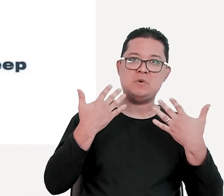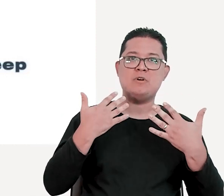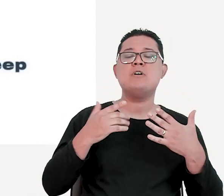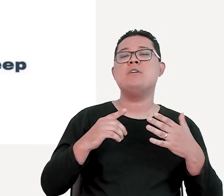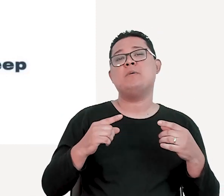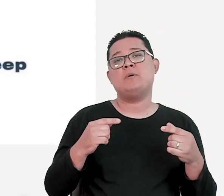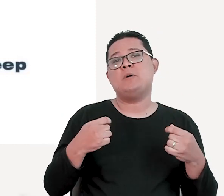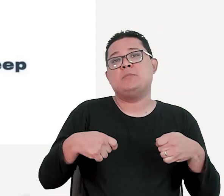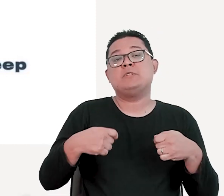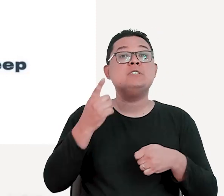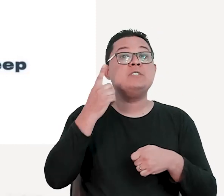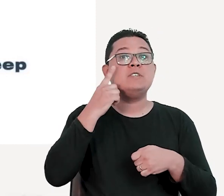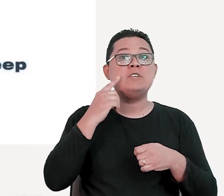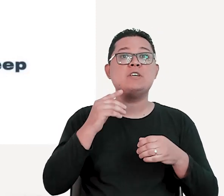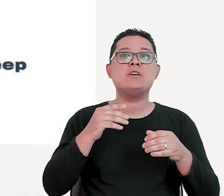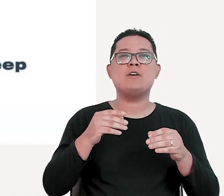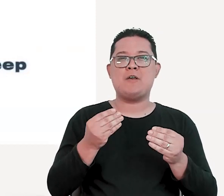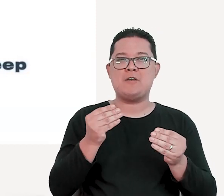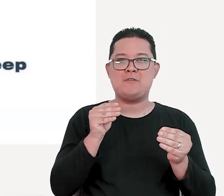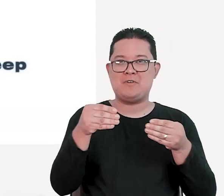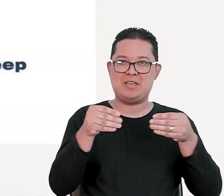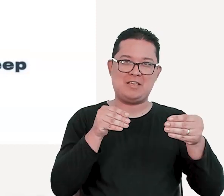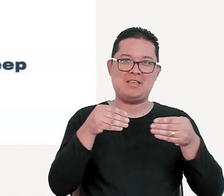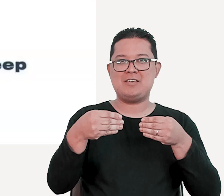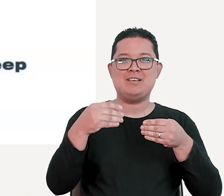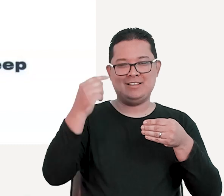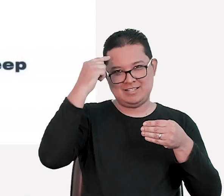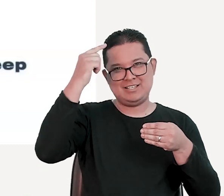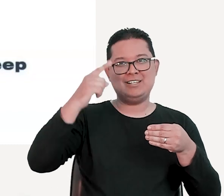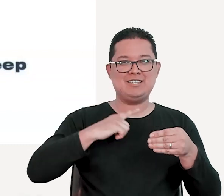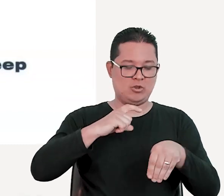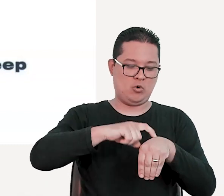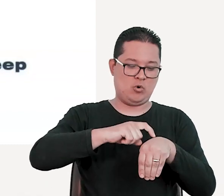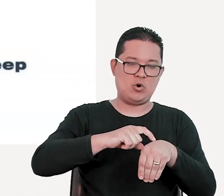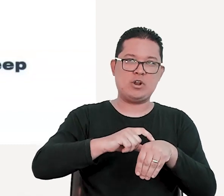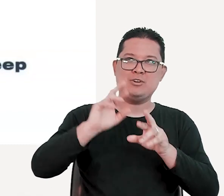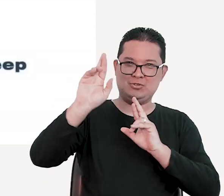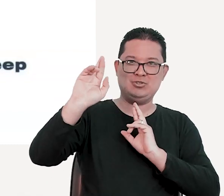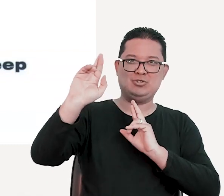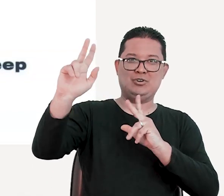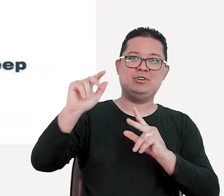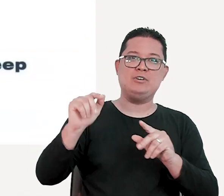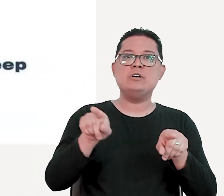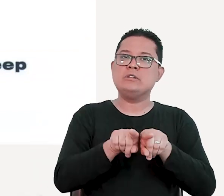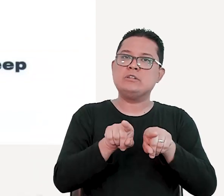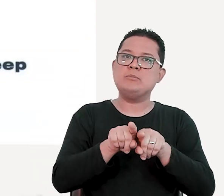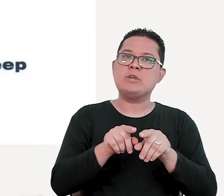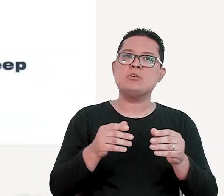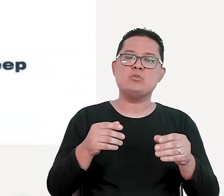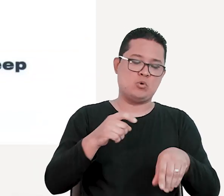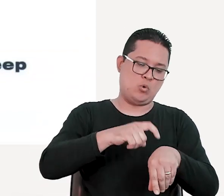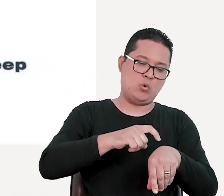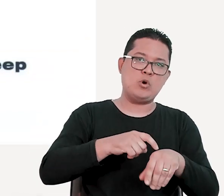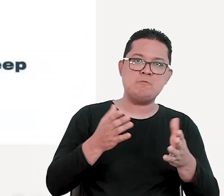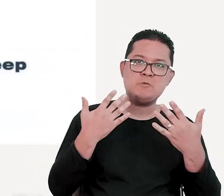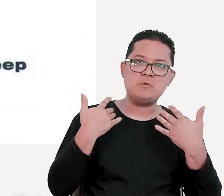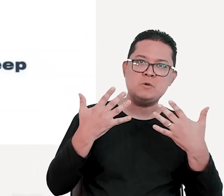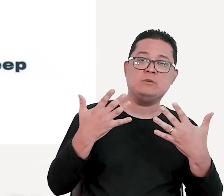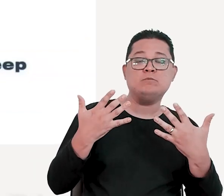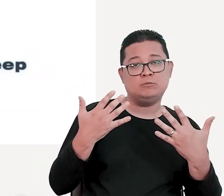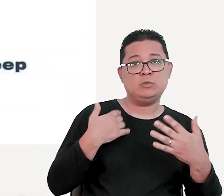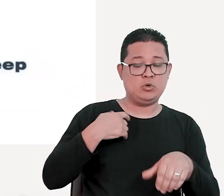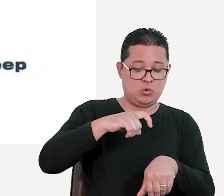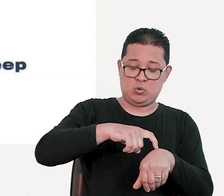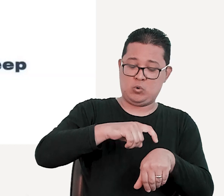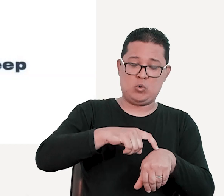esqueci, do fuso horário e também do horário de verão, essas coisas. Eu faço o meu horário de almoço, eu faço tudo